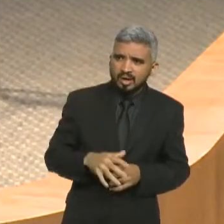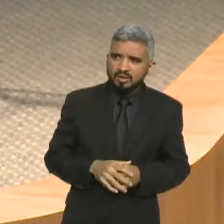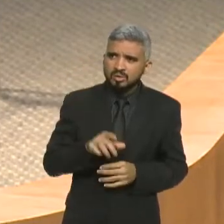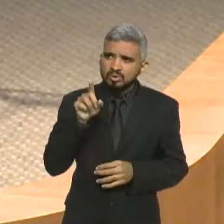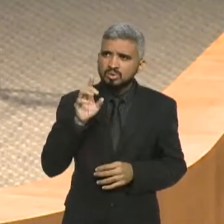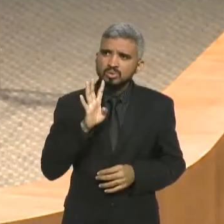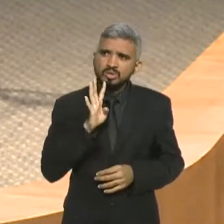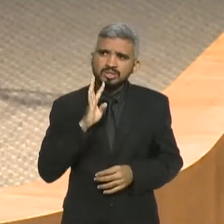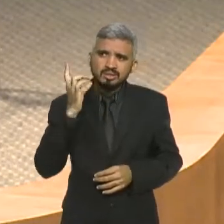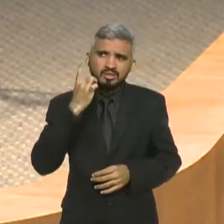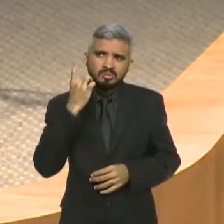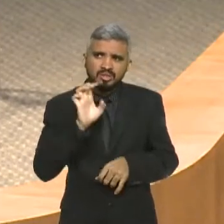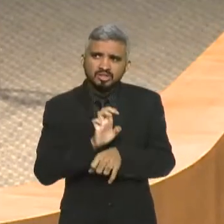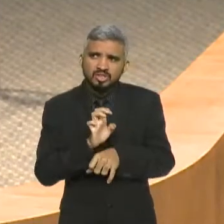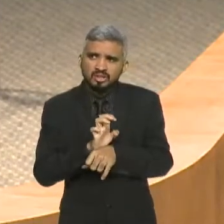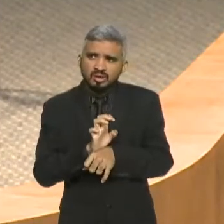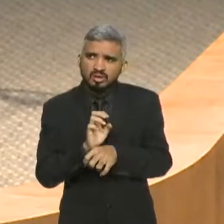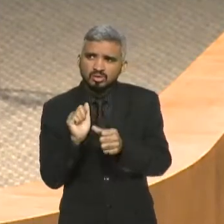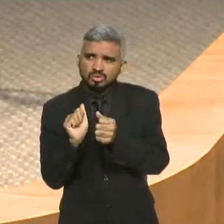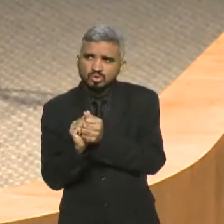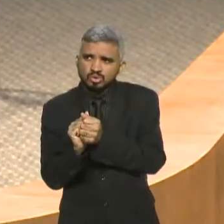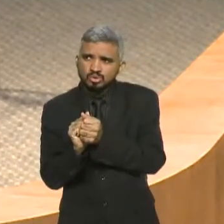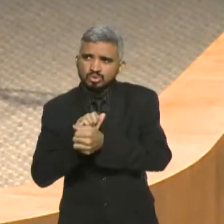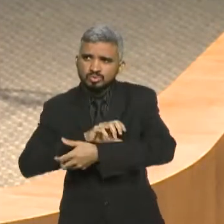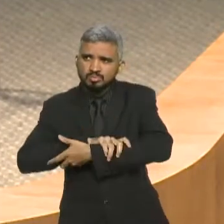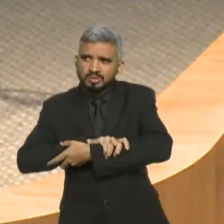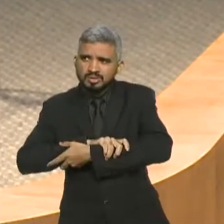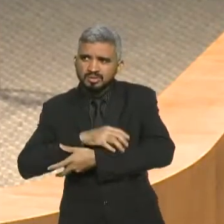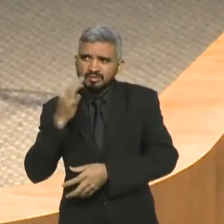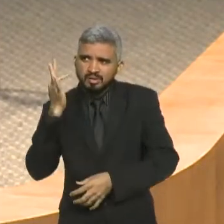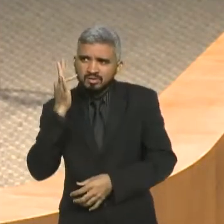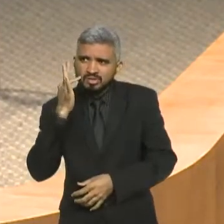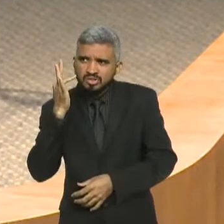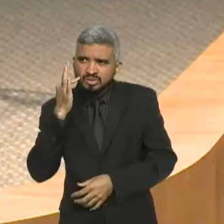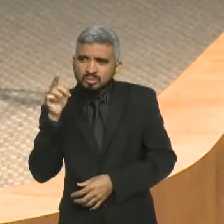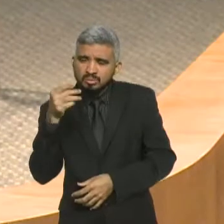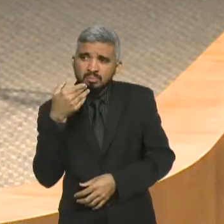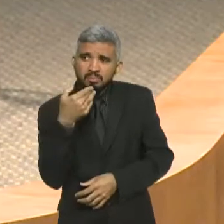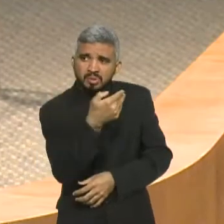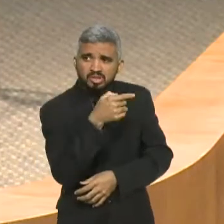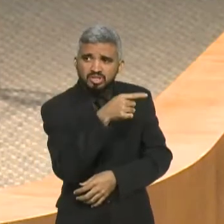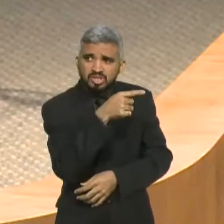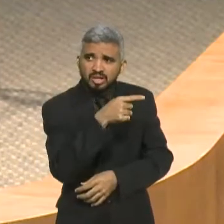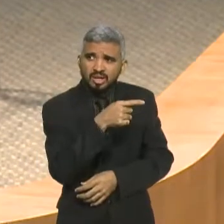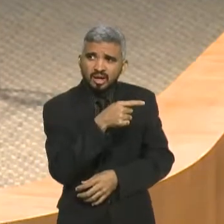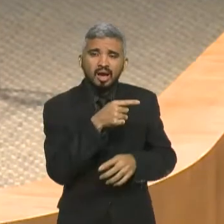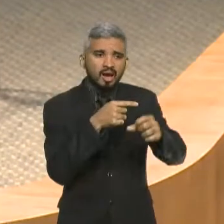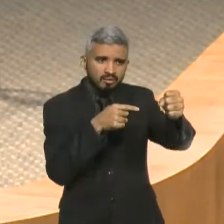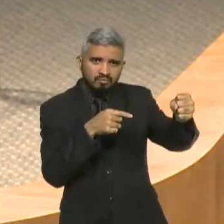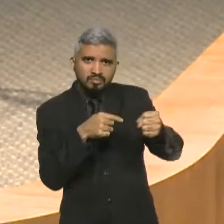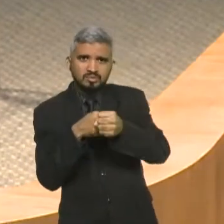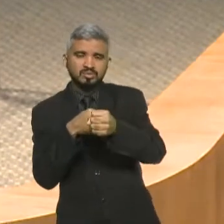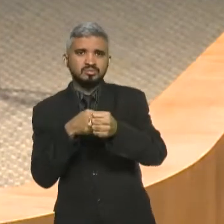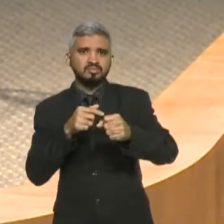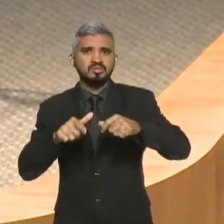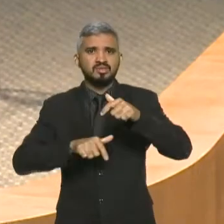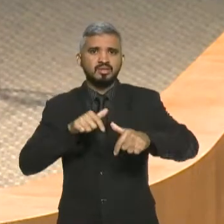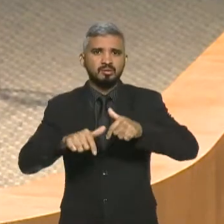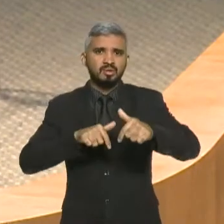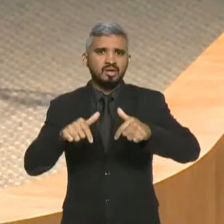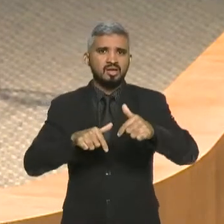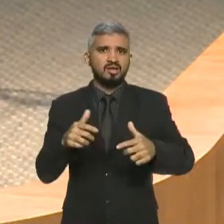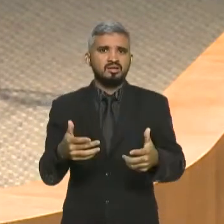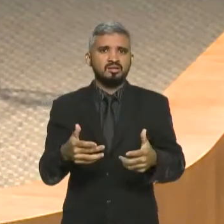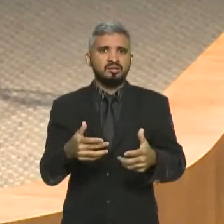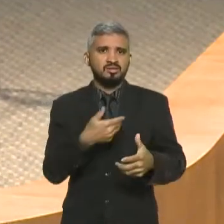deputado estadual de Flávio Dino? Peça uma vaga para ele, que ele vai lhe colocar no serviço público. Vai lhe dar uma